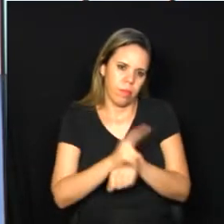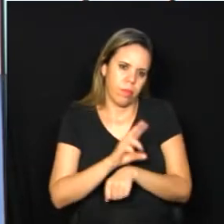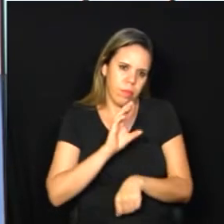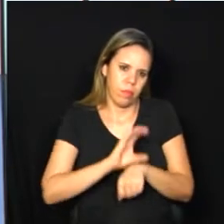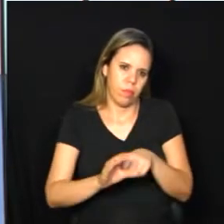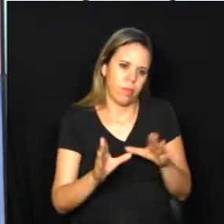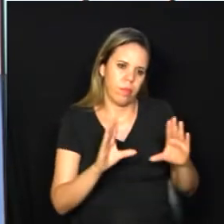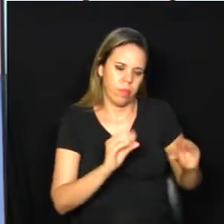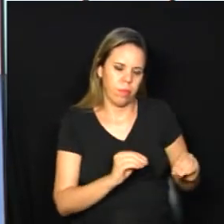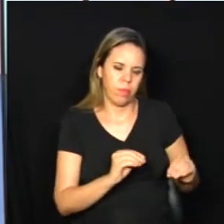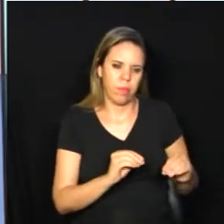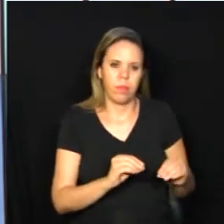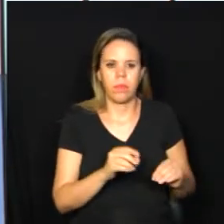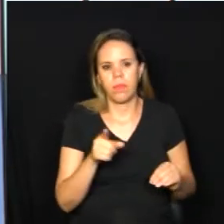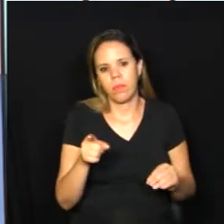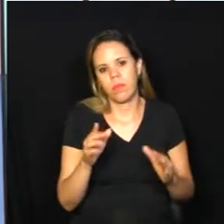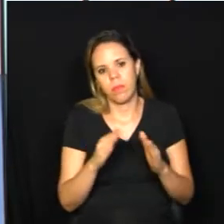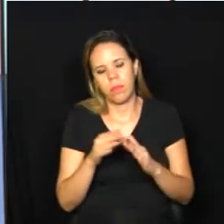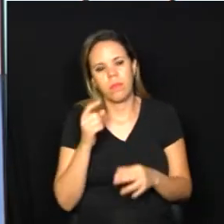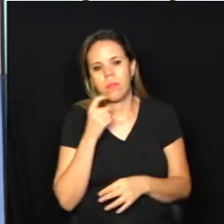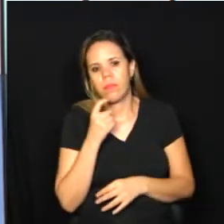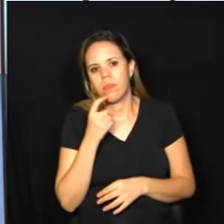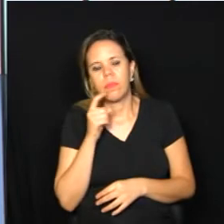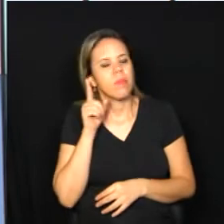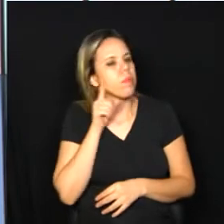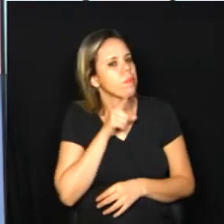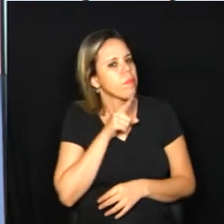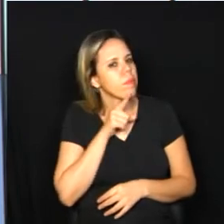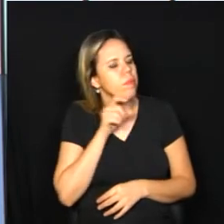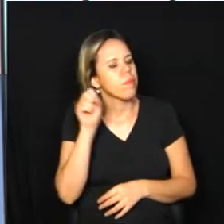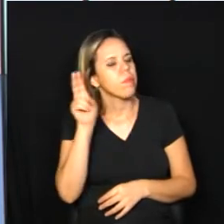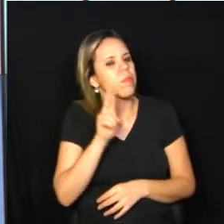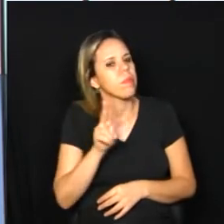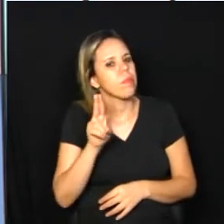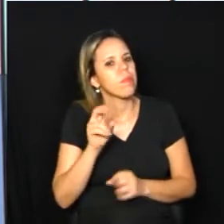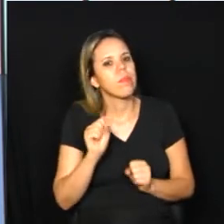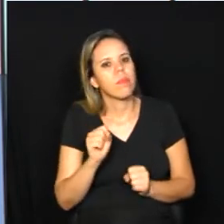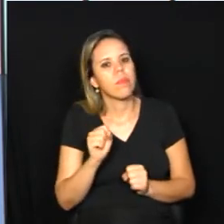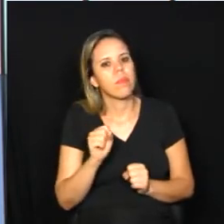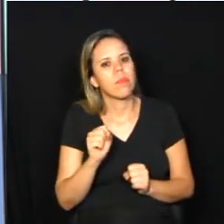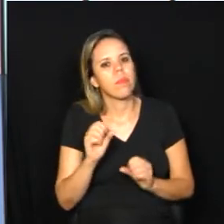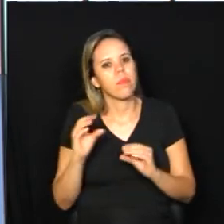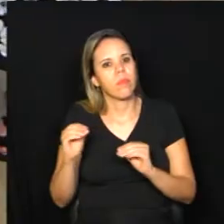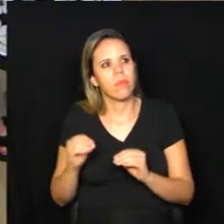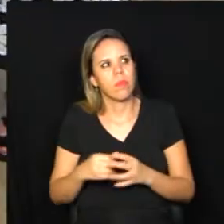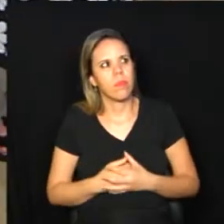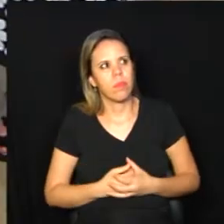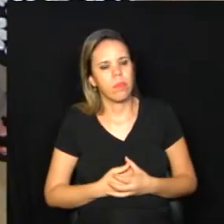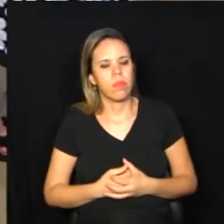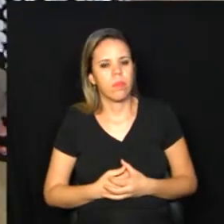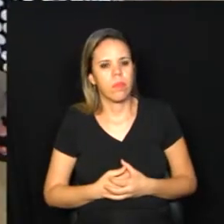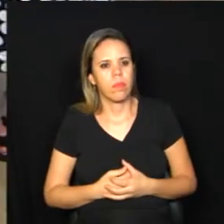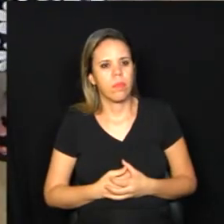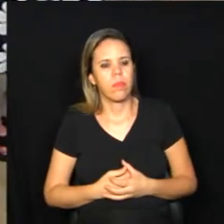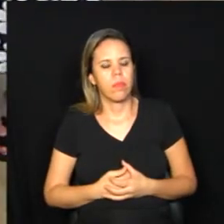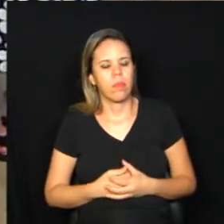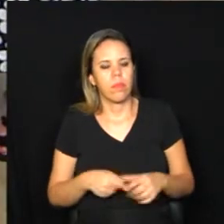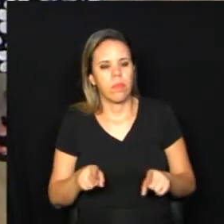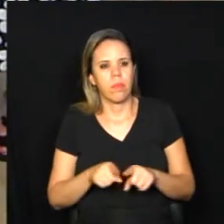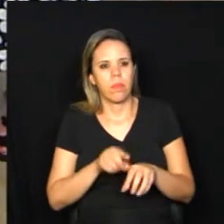do período diurno e você que mora em Campinas, Americana ou Sumaré para o período noturno. Tá, então,